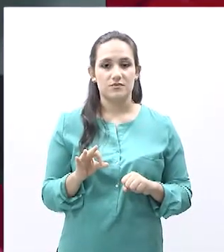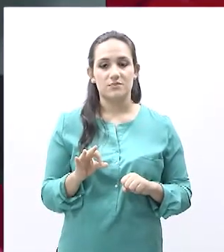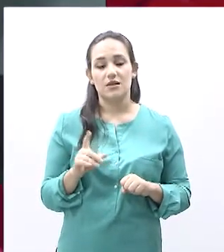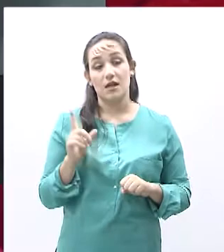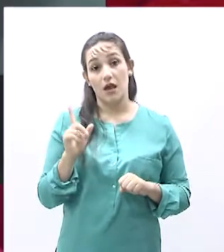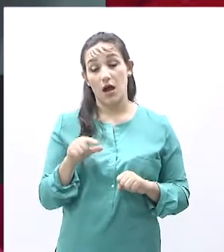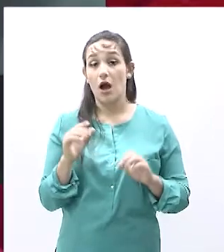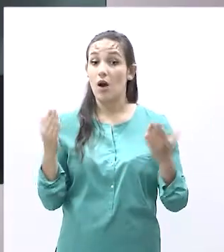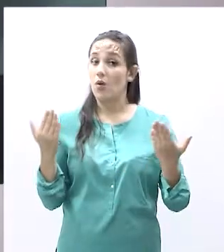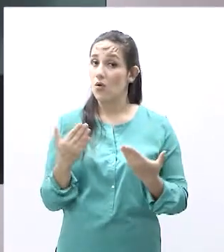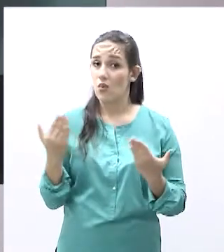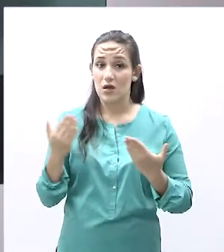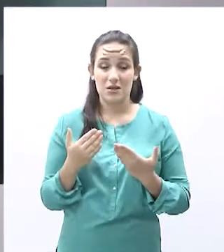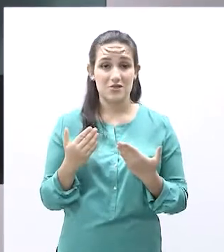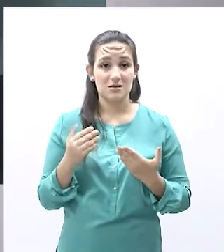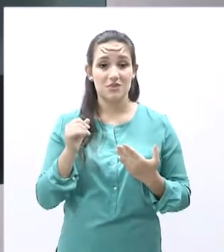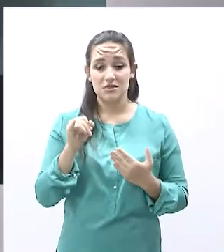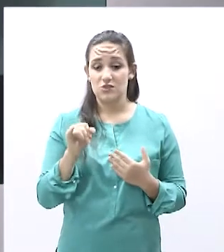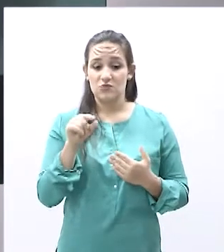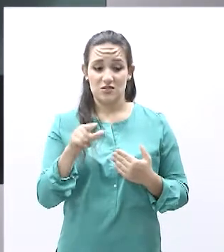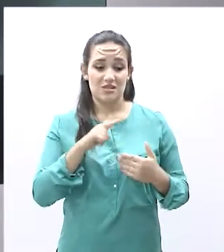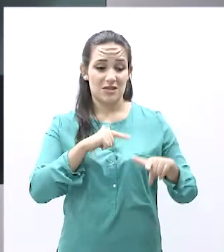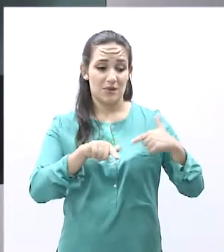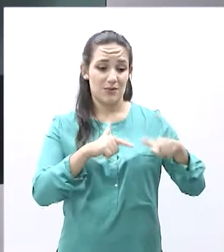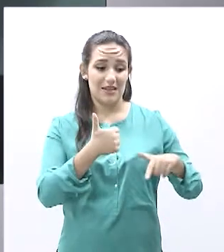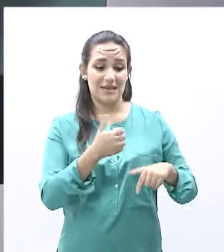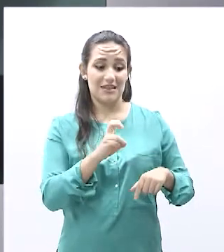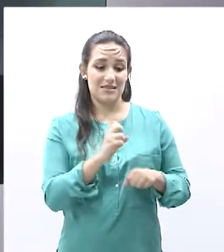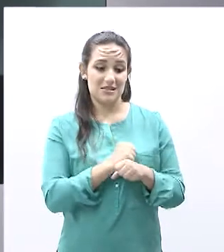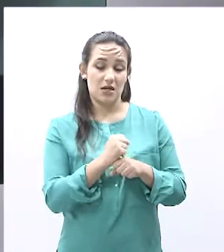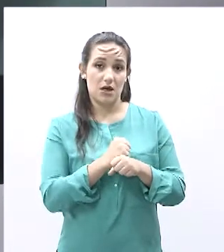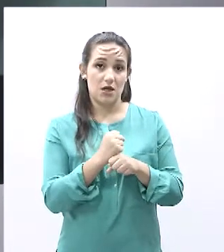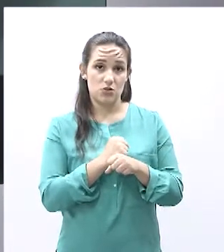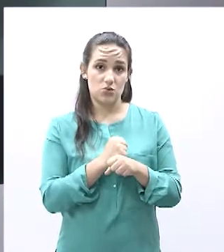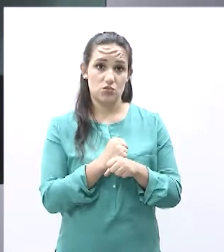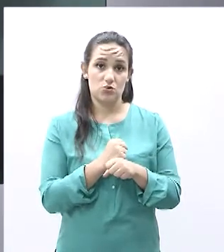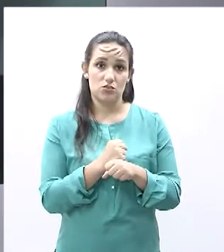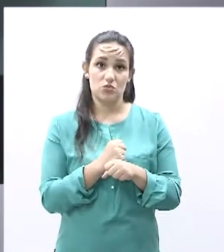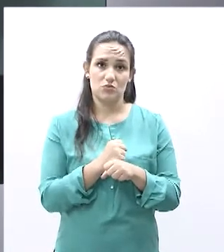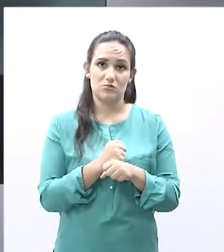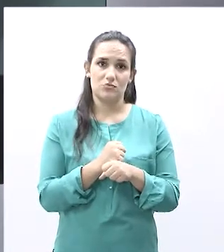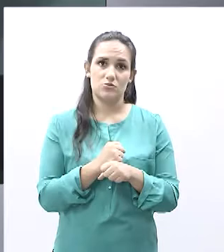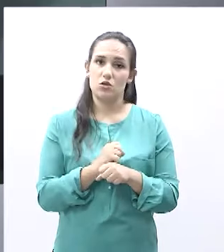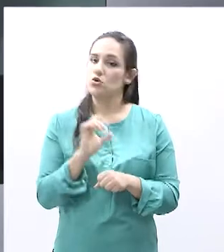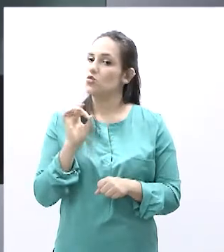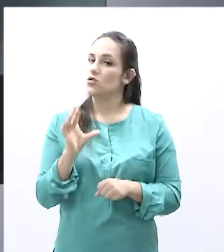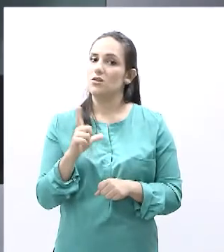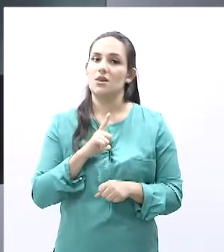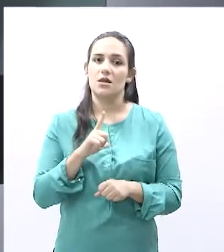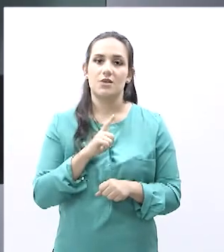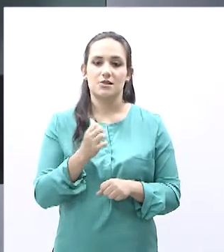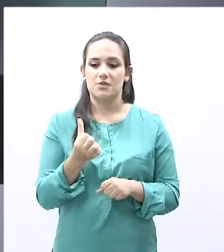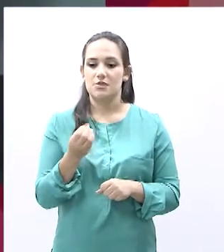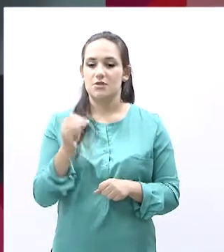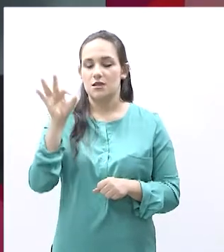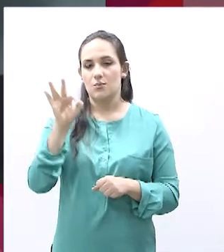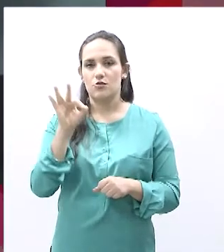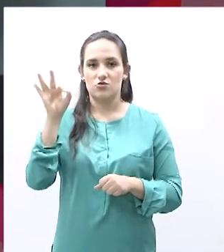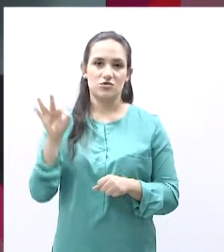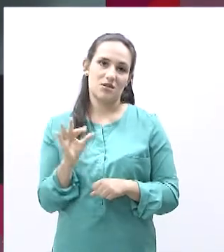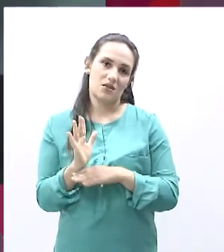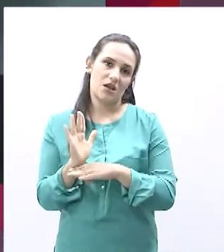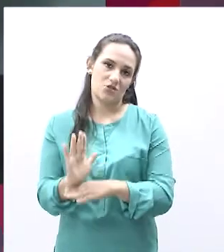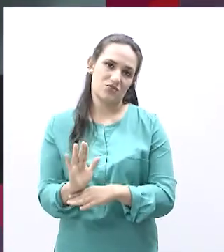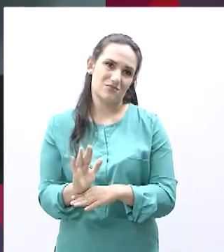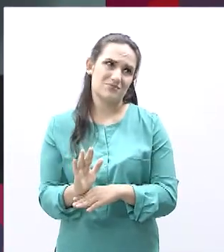maiores remunerações. Agora, uma pessoa que tem 15 anos de contribuição, ela tem 60%. Então, nós